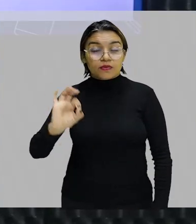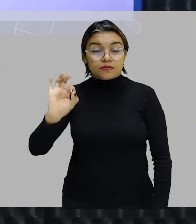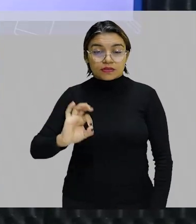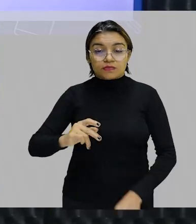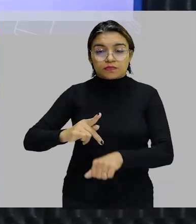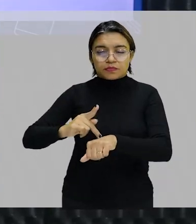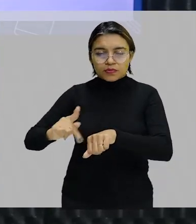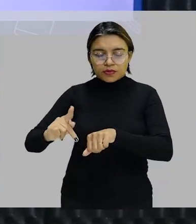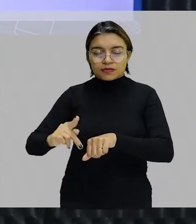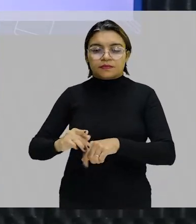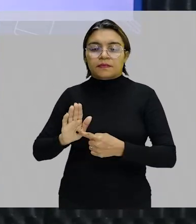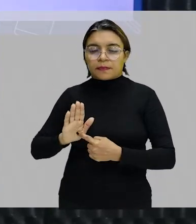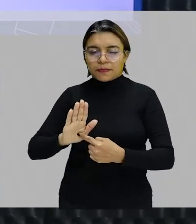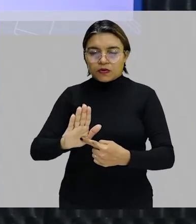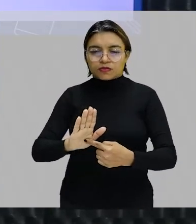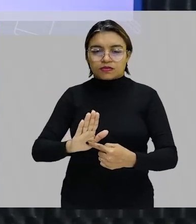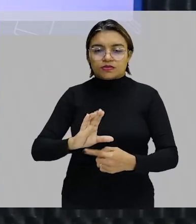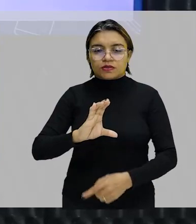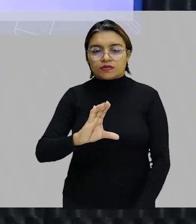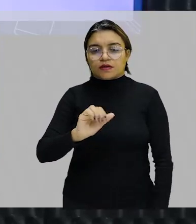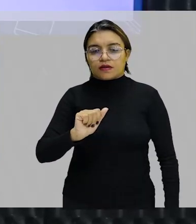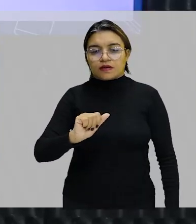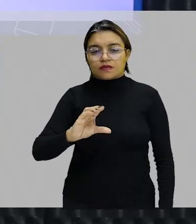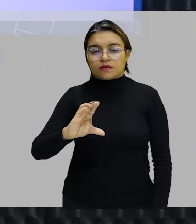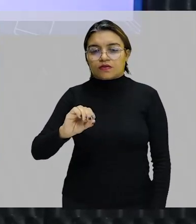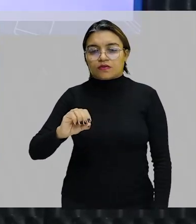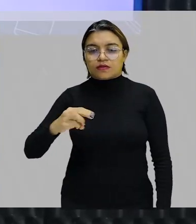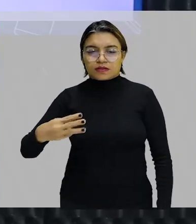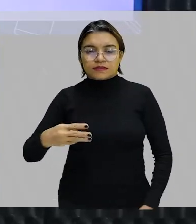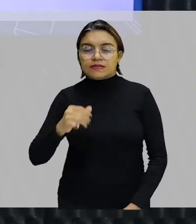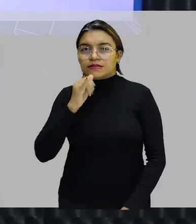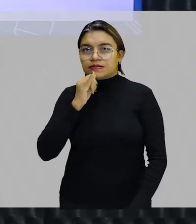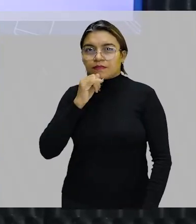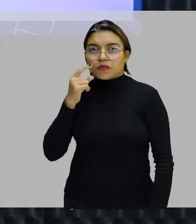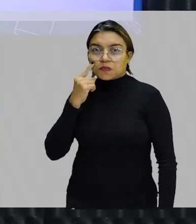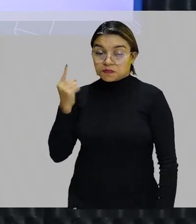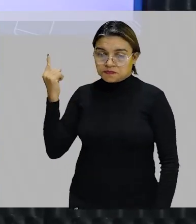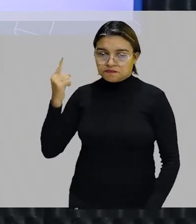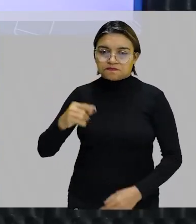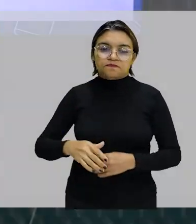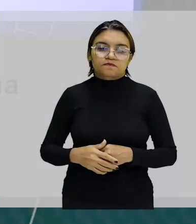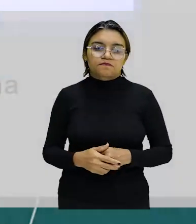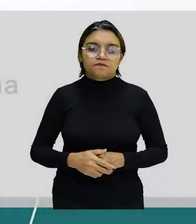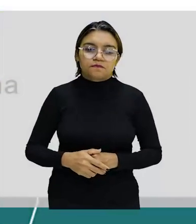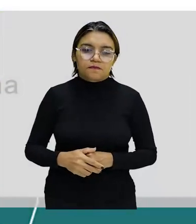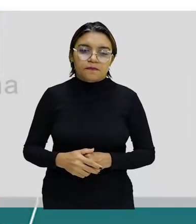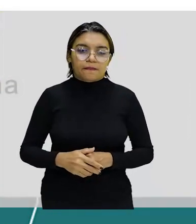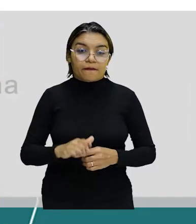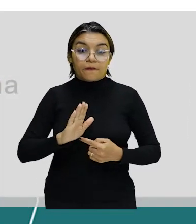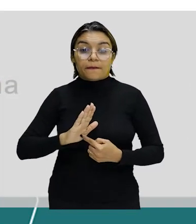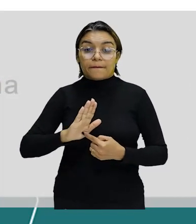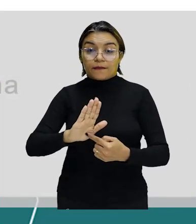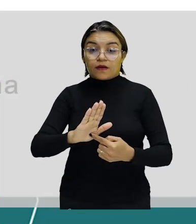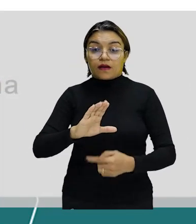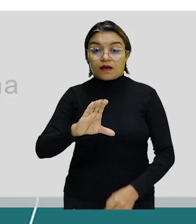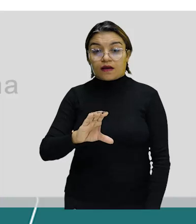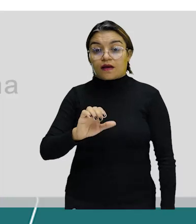de calcário. Tudo bem, turminha? Vamos a um exemplo. Olha só. Uma amostra de